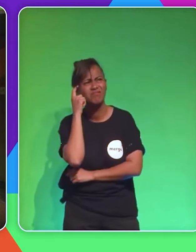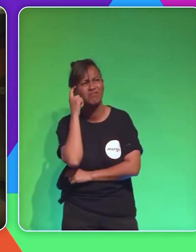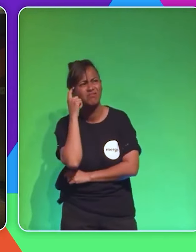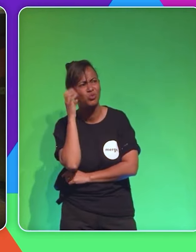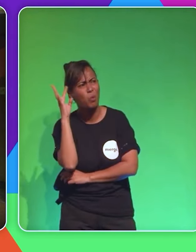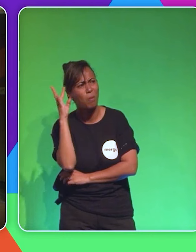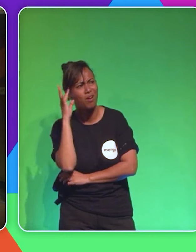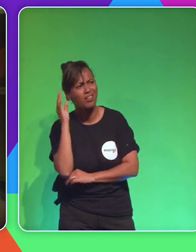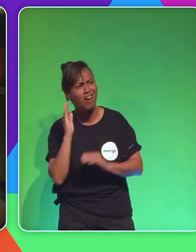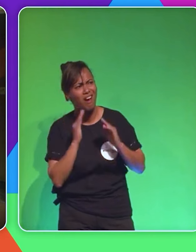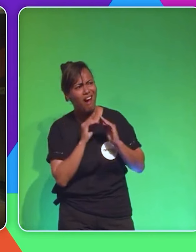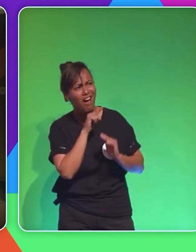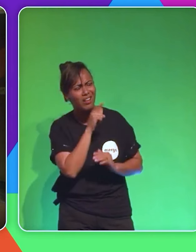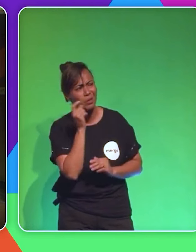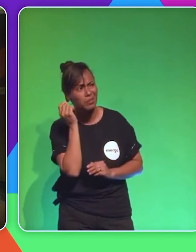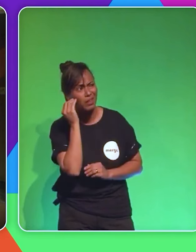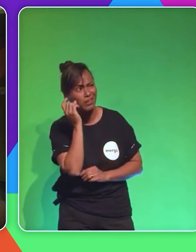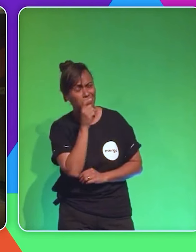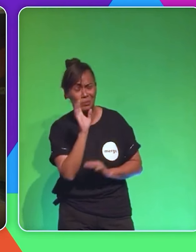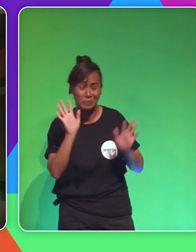casa eh